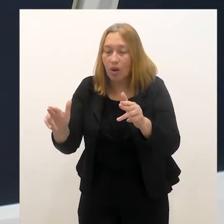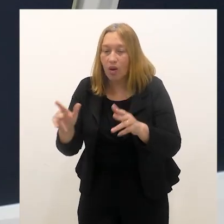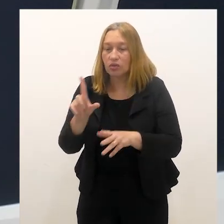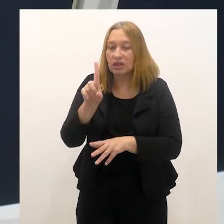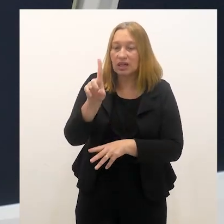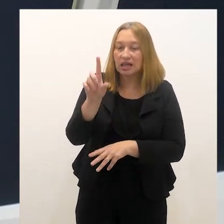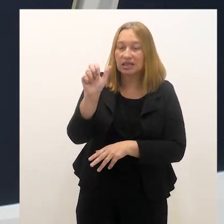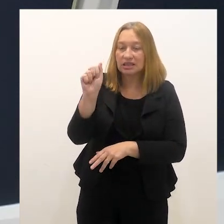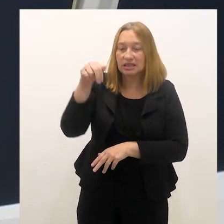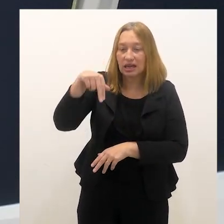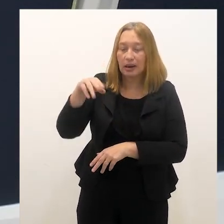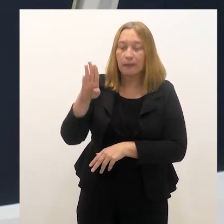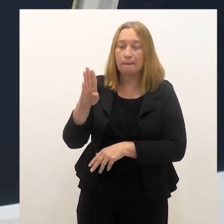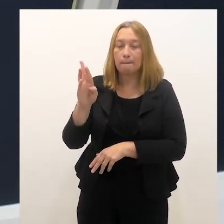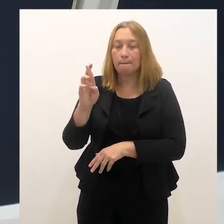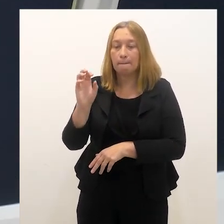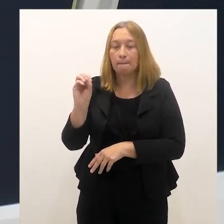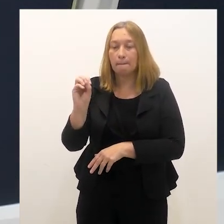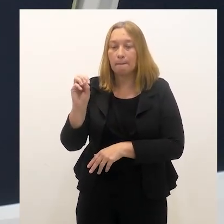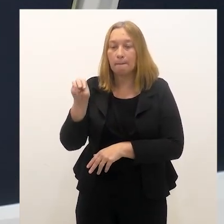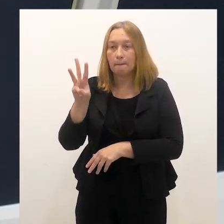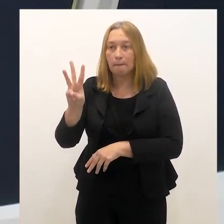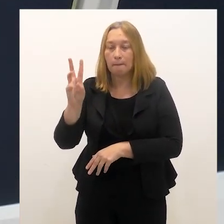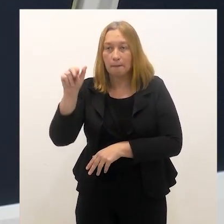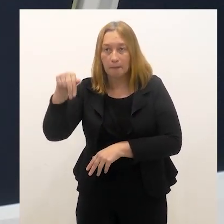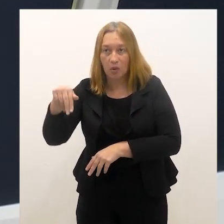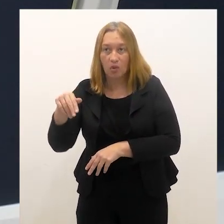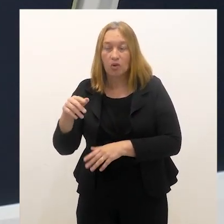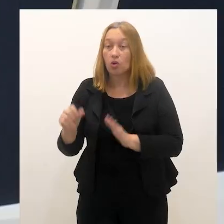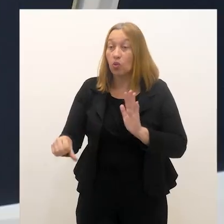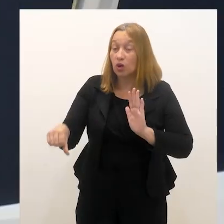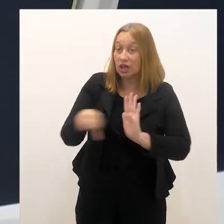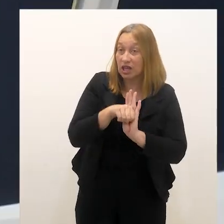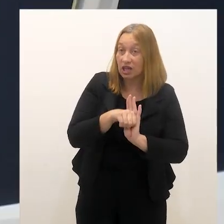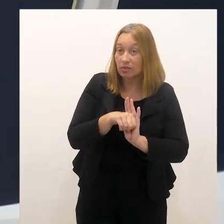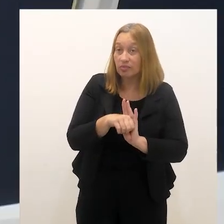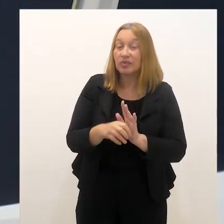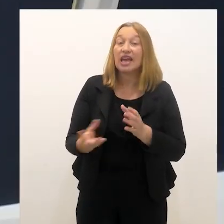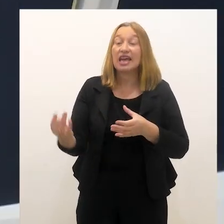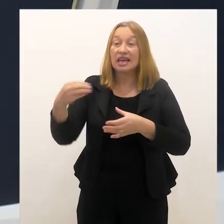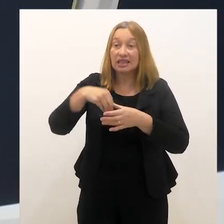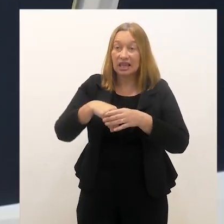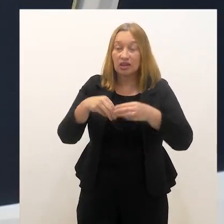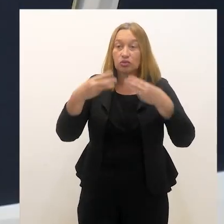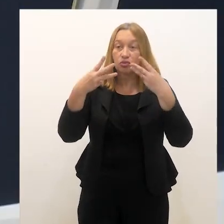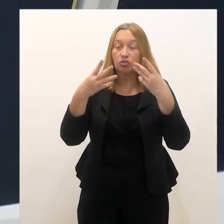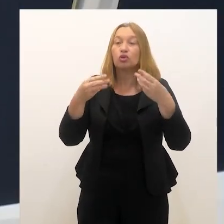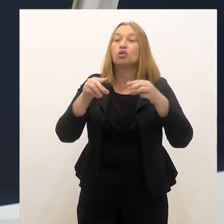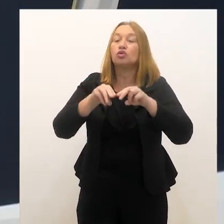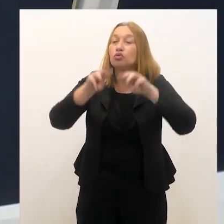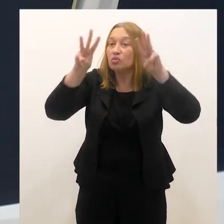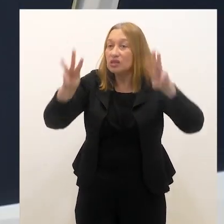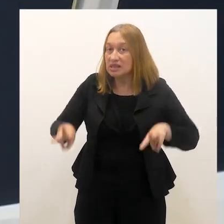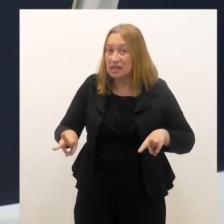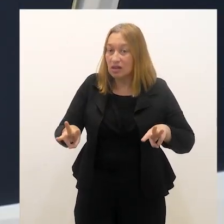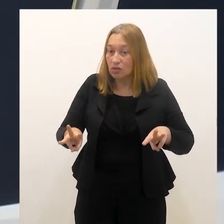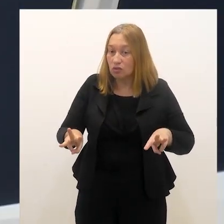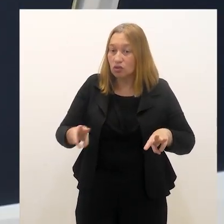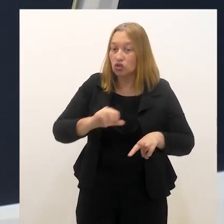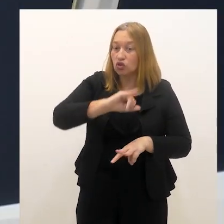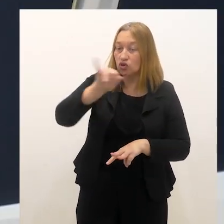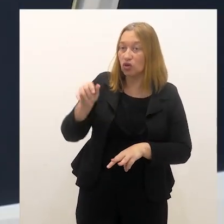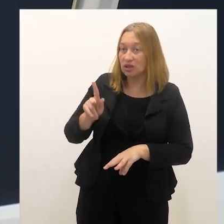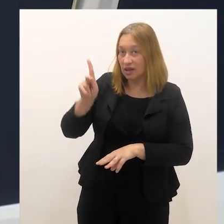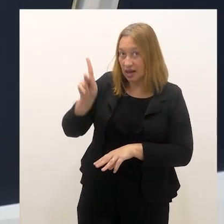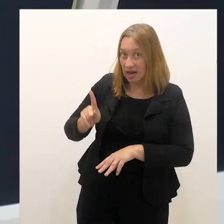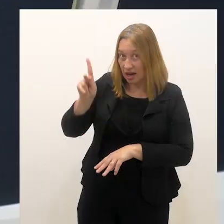que acontece dentro do Memorial JK, que é um museu que tem lá em Brasília,